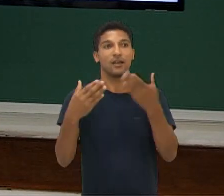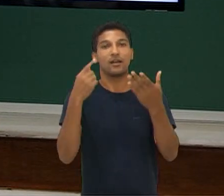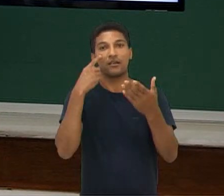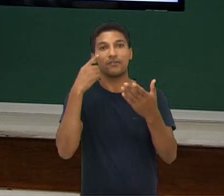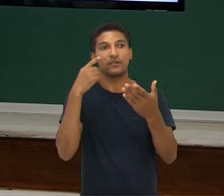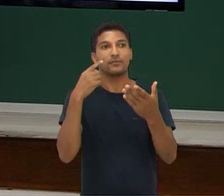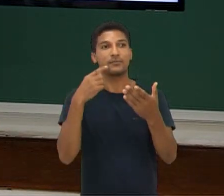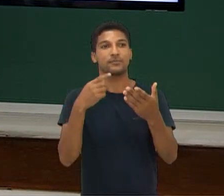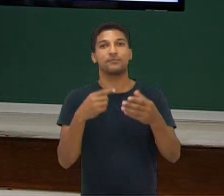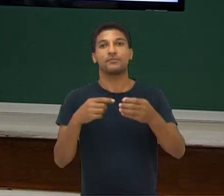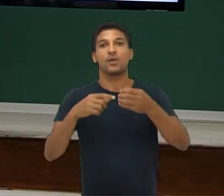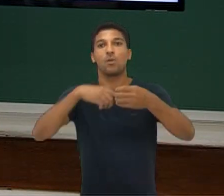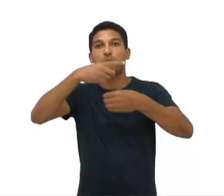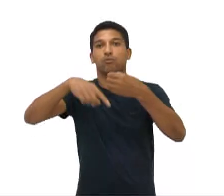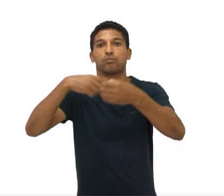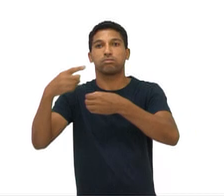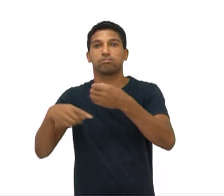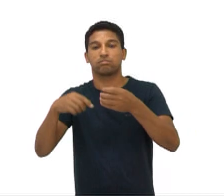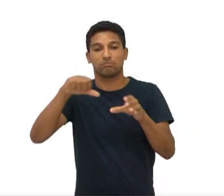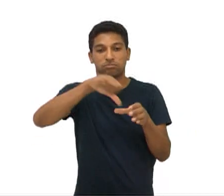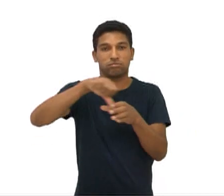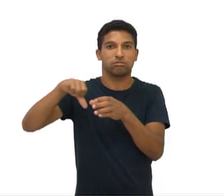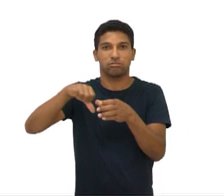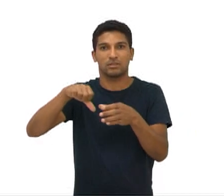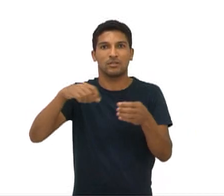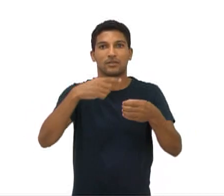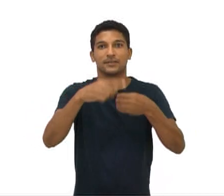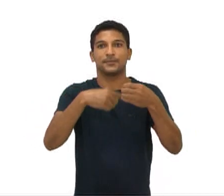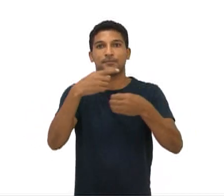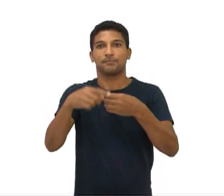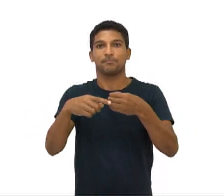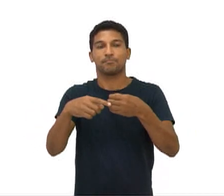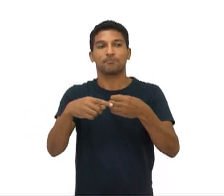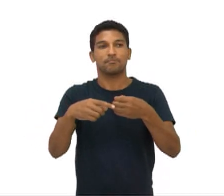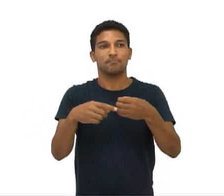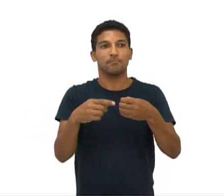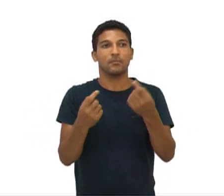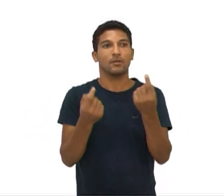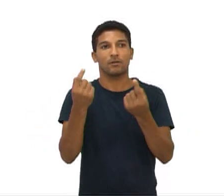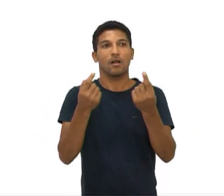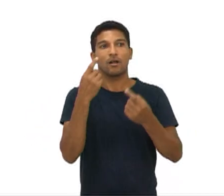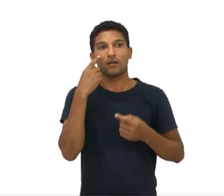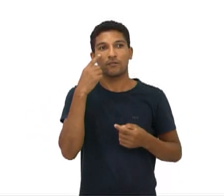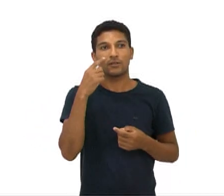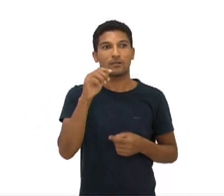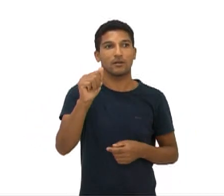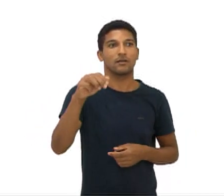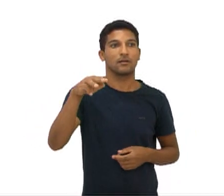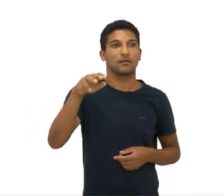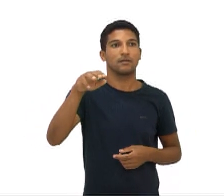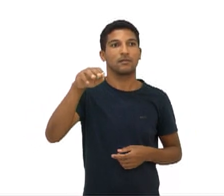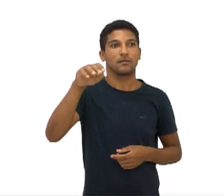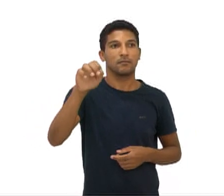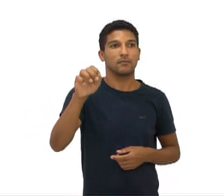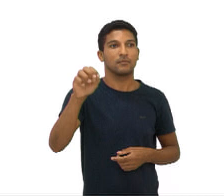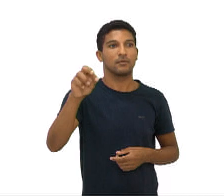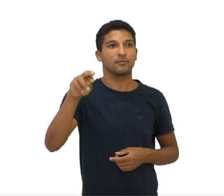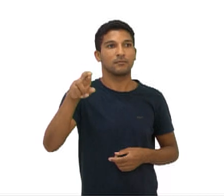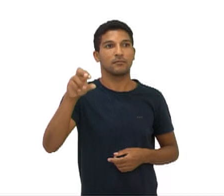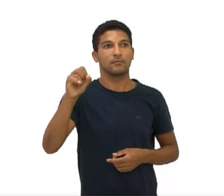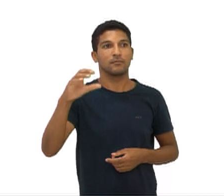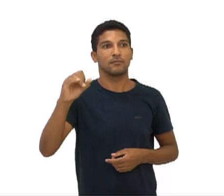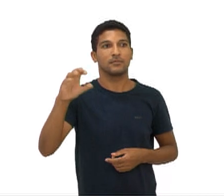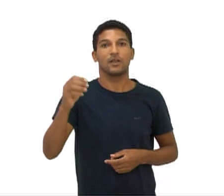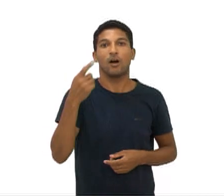certo? Ele se desintegra de acordo com essa equação a seguir. Então, amerício se desintegra.